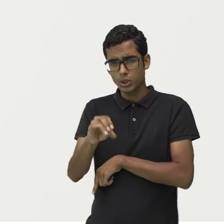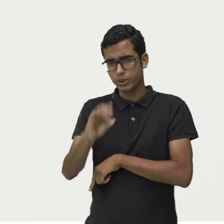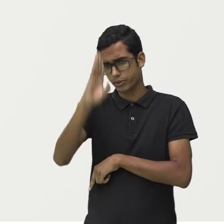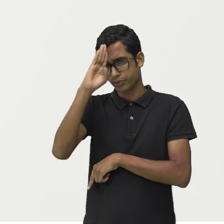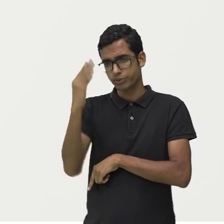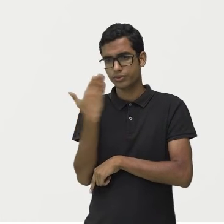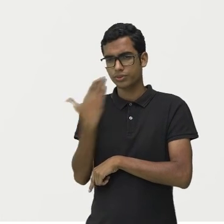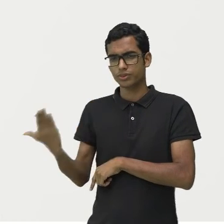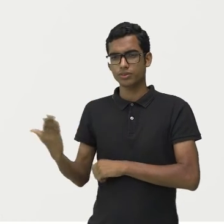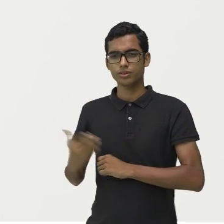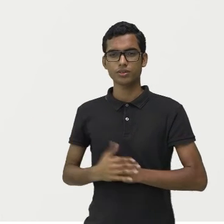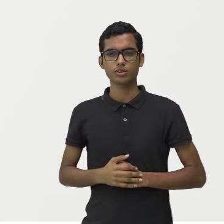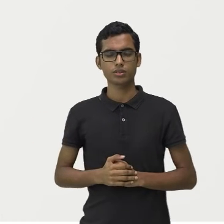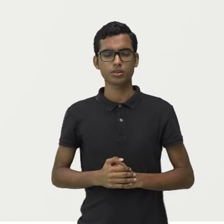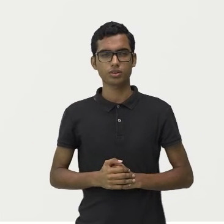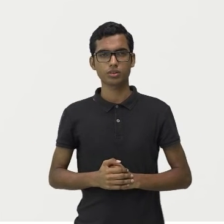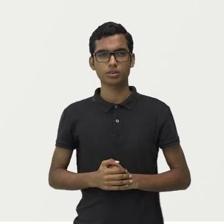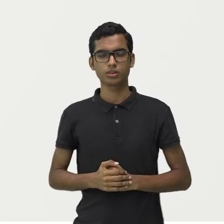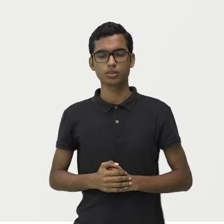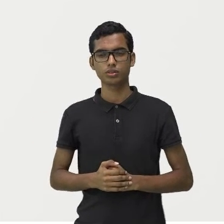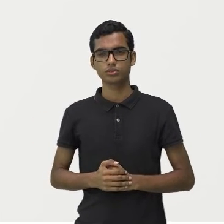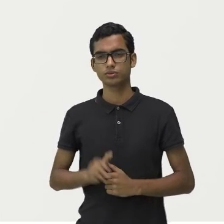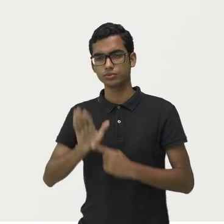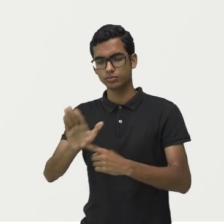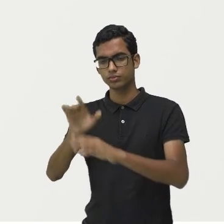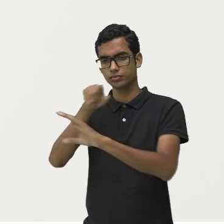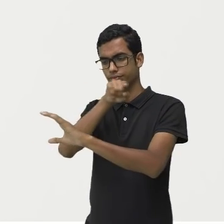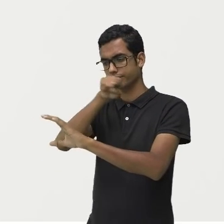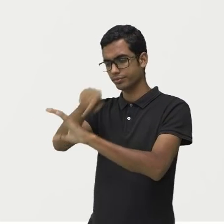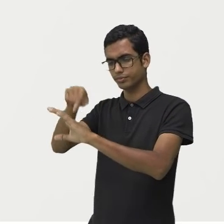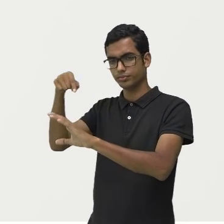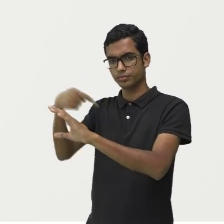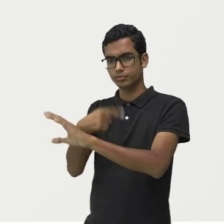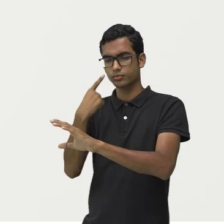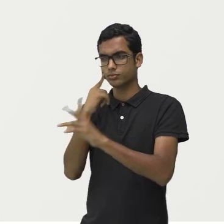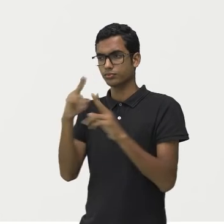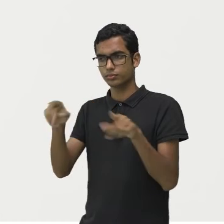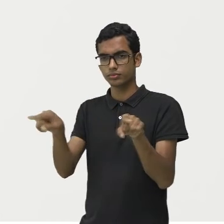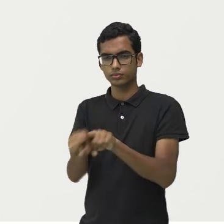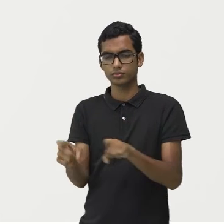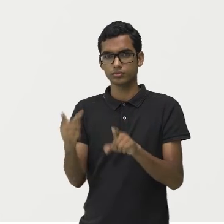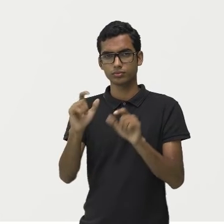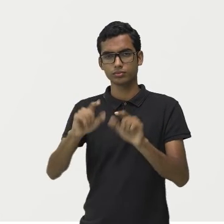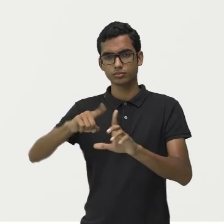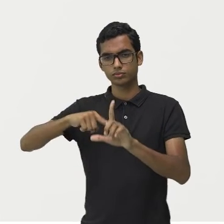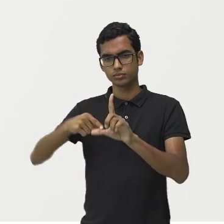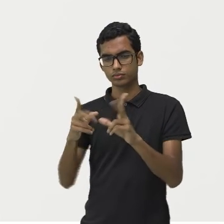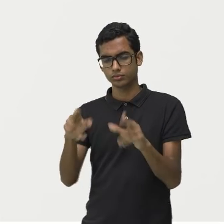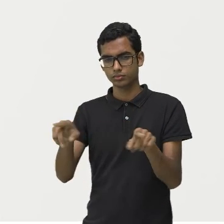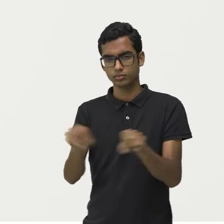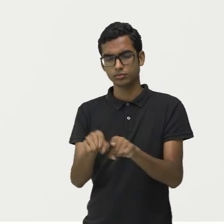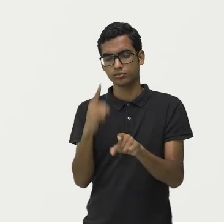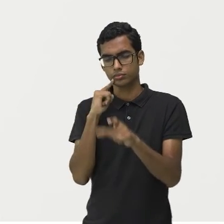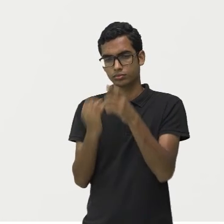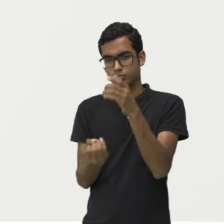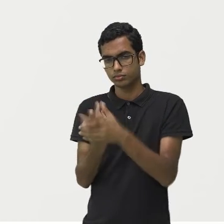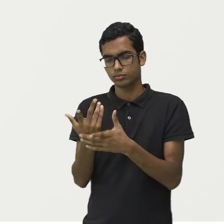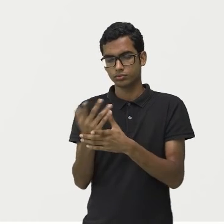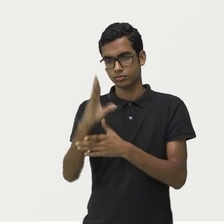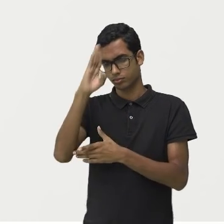principal. Então, quando ele incide no vértice, ele volta com o mesmo ângulo em relação ao eixo